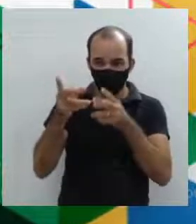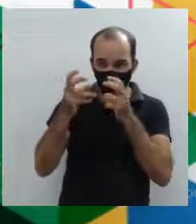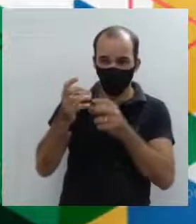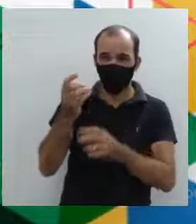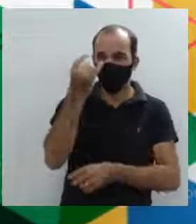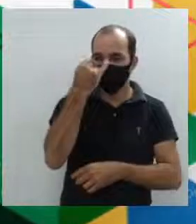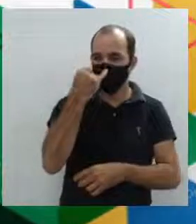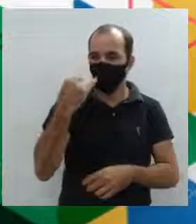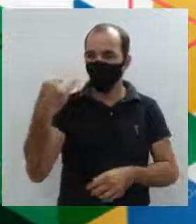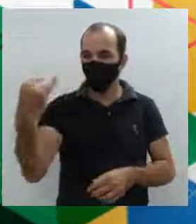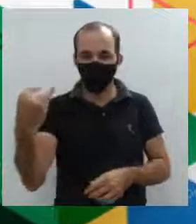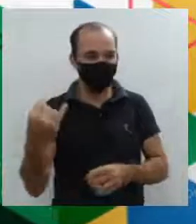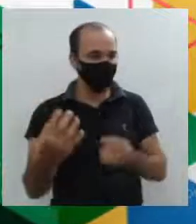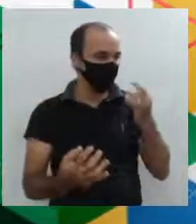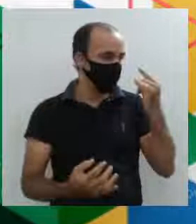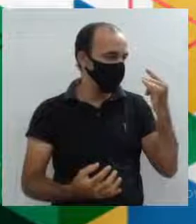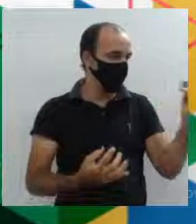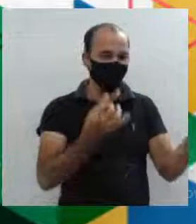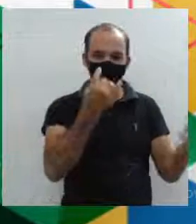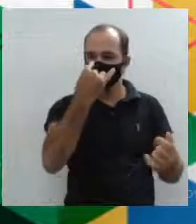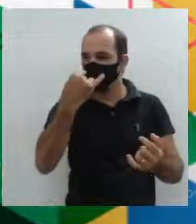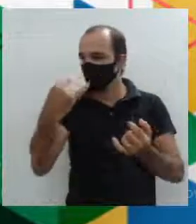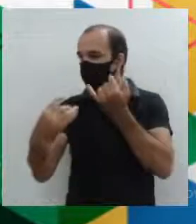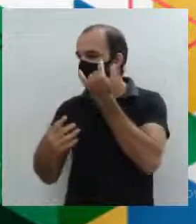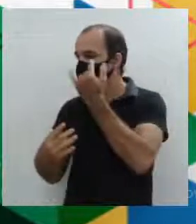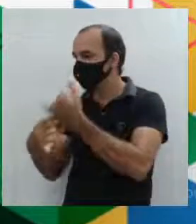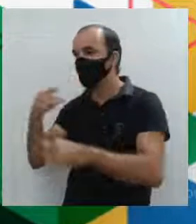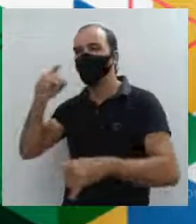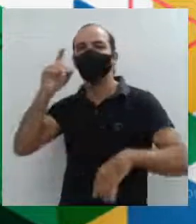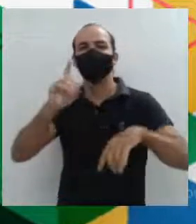muitas vezes atraído em comprar um